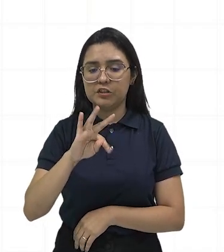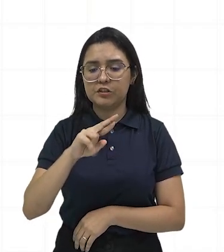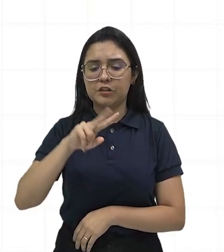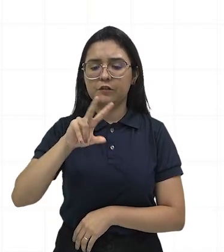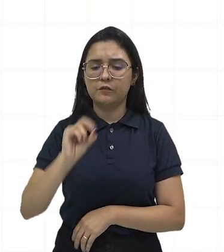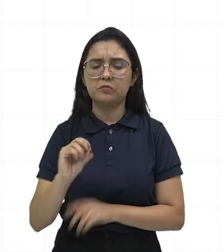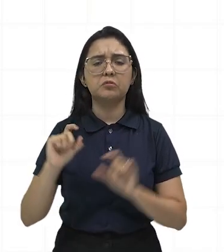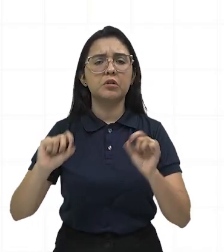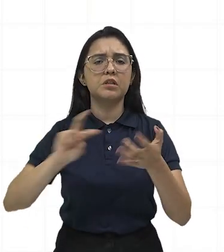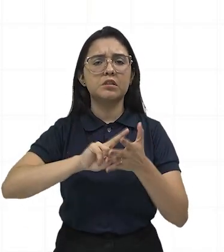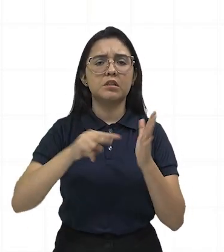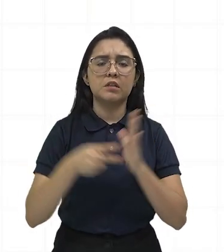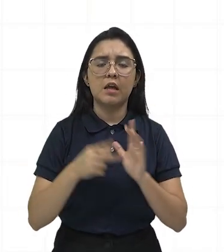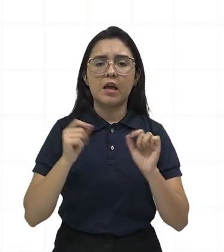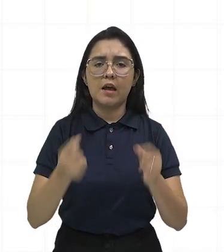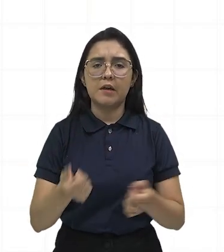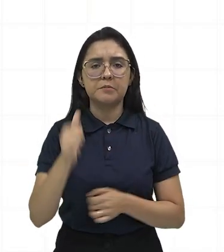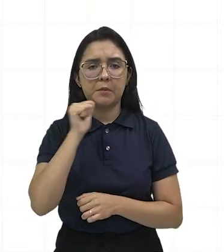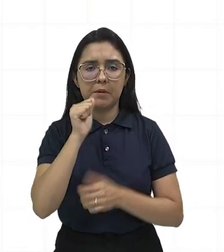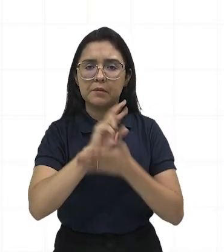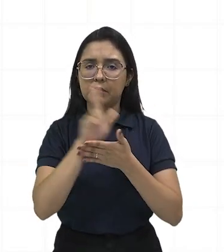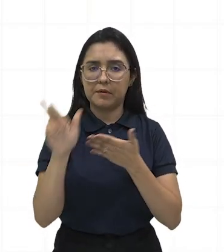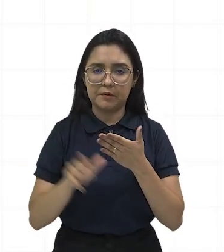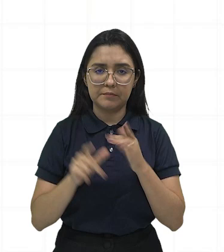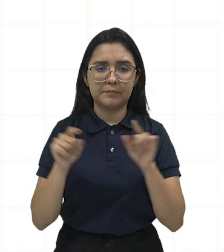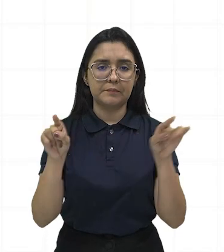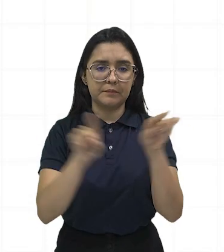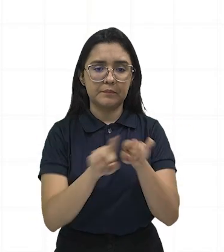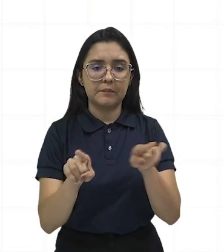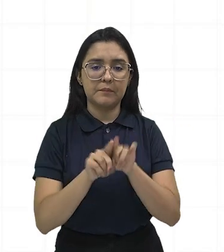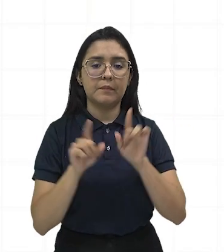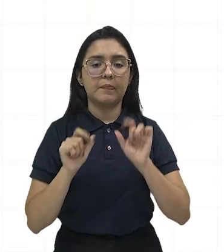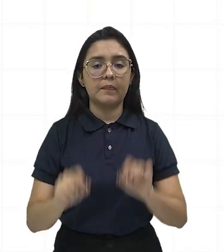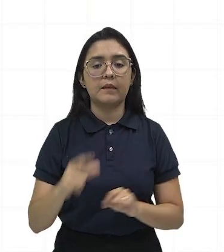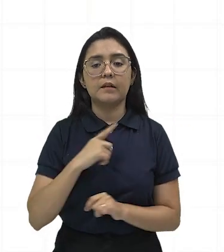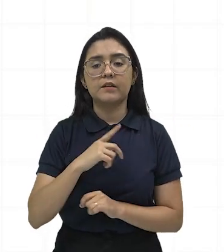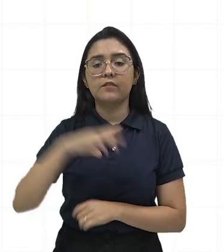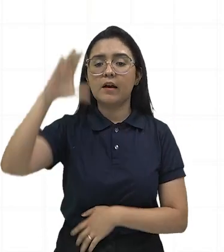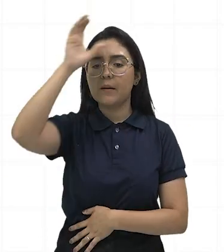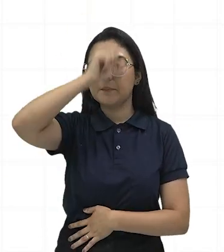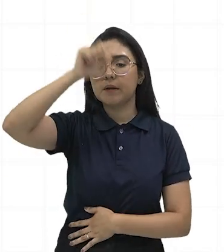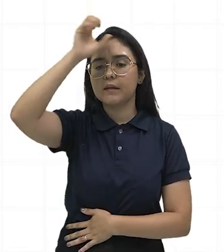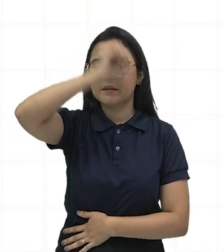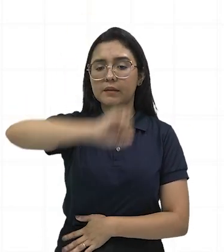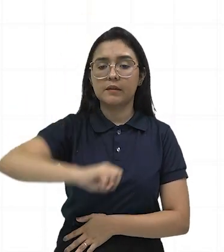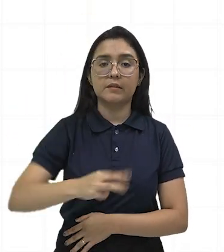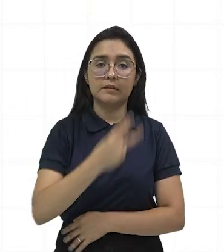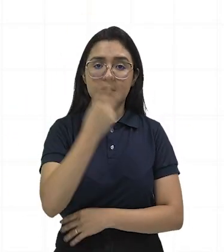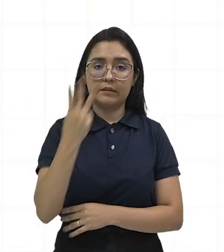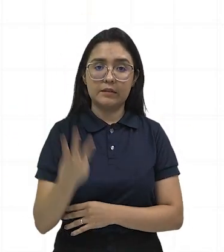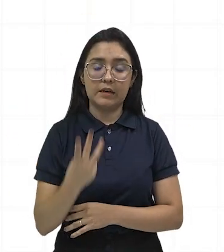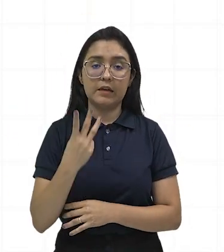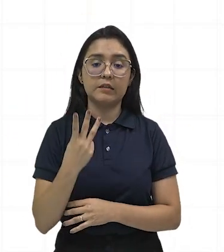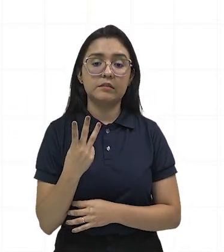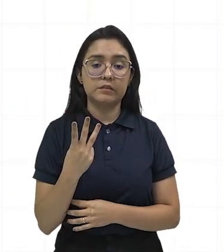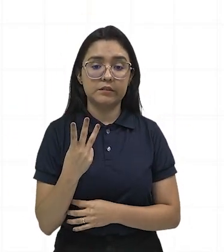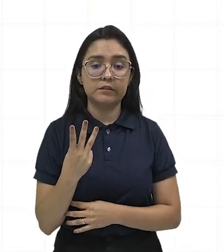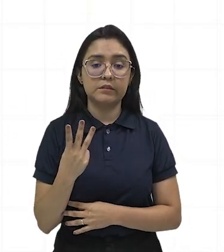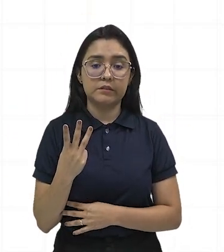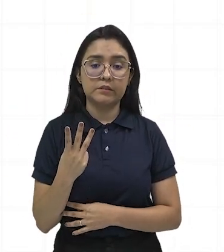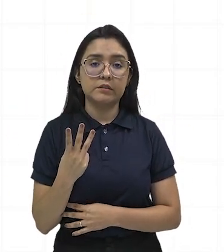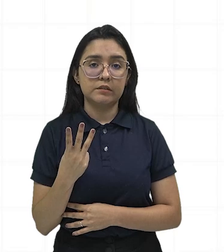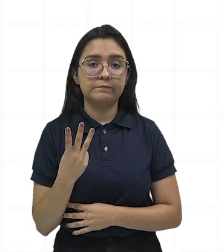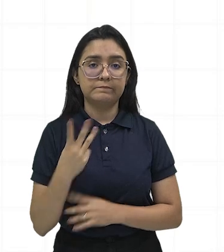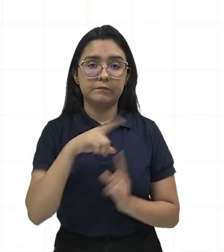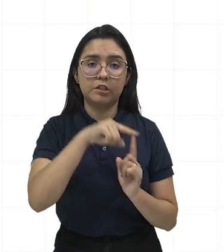aperitivos, professores? São as bebidas. Então, ele vai aprender 3 modos de fazer